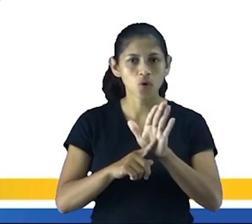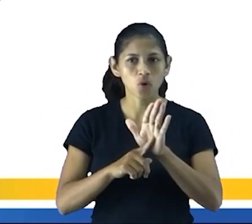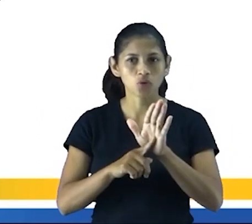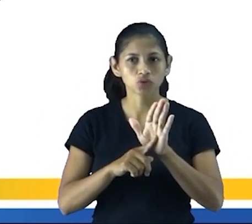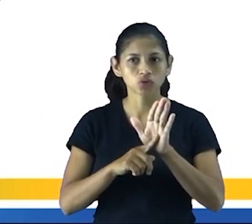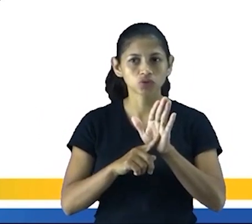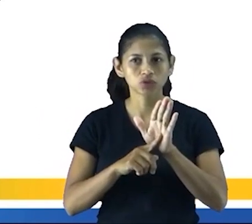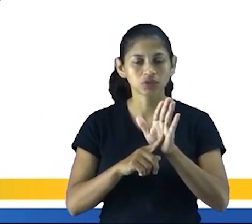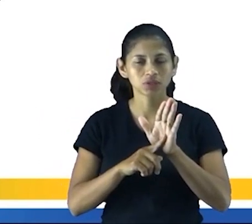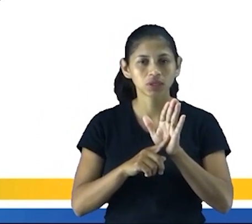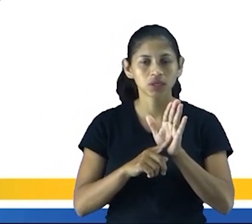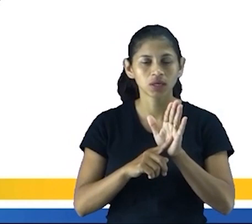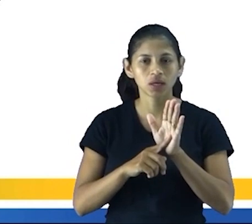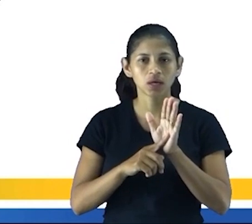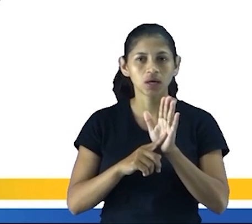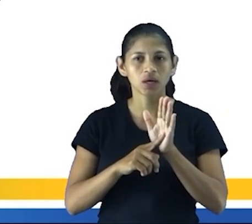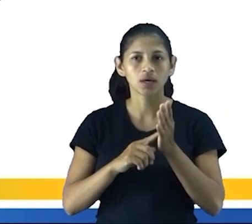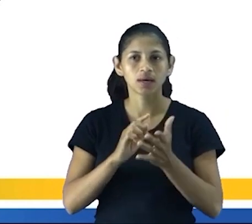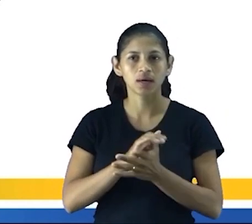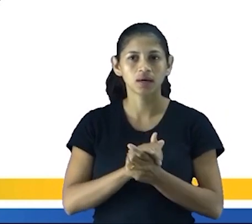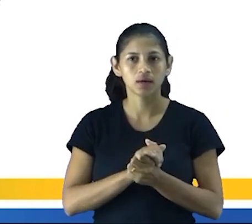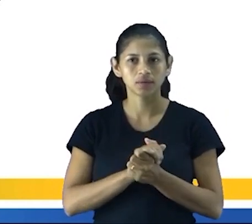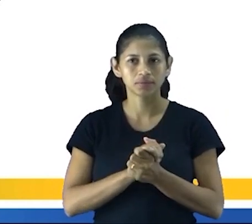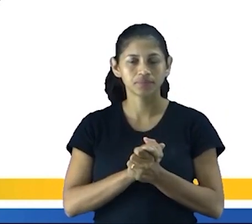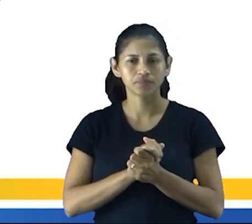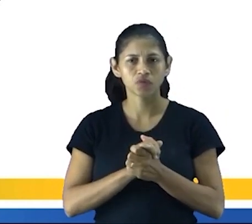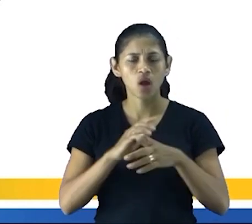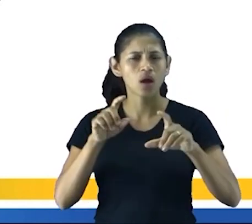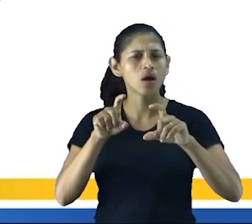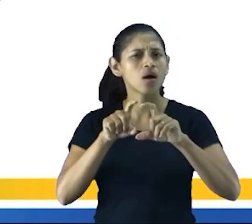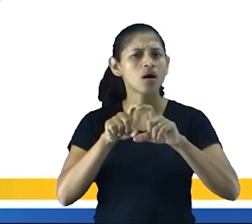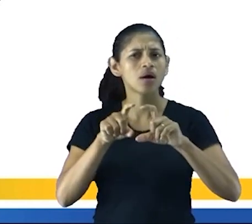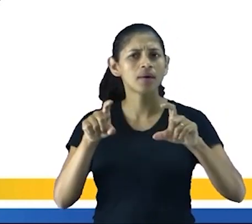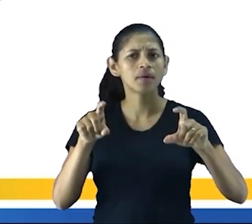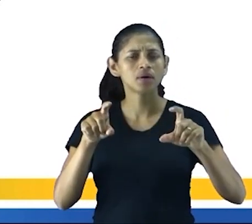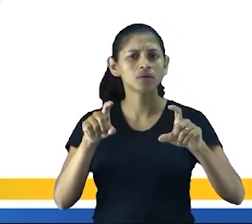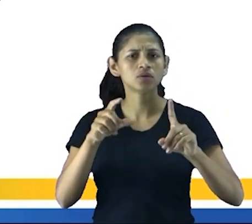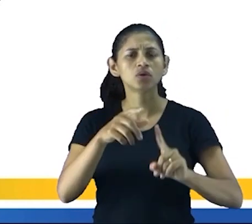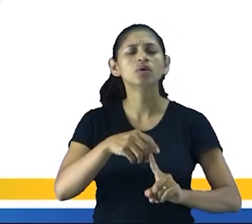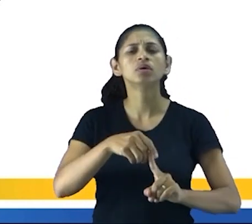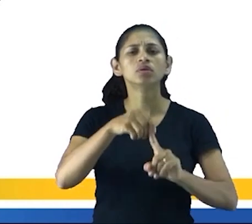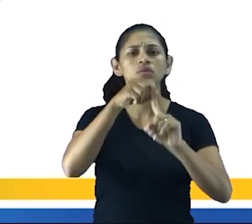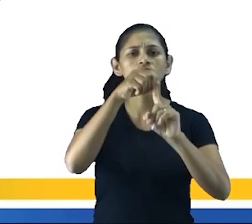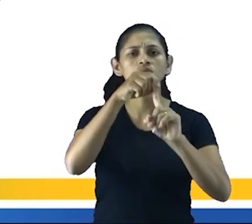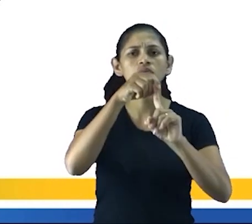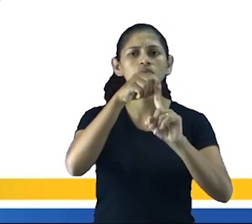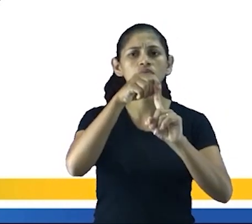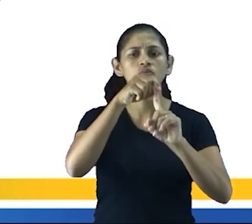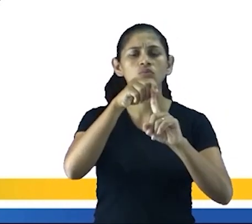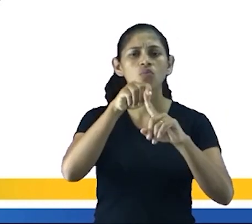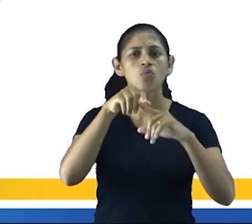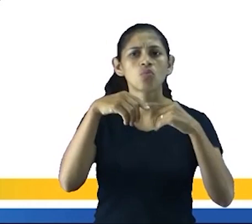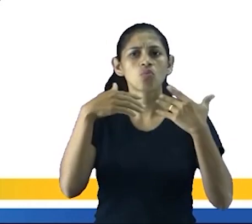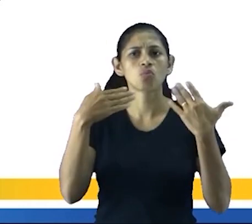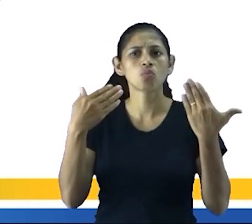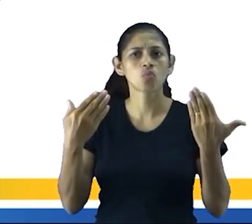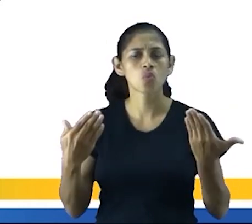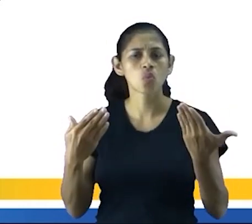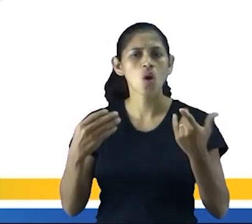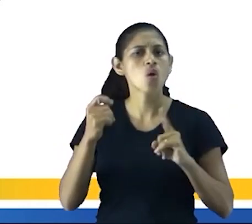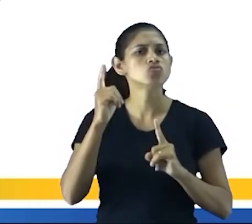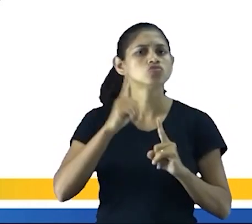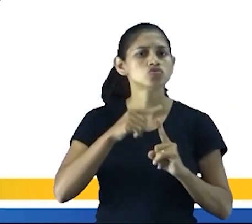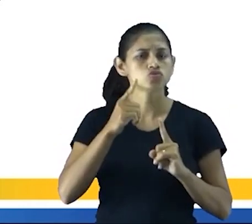arte knife no Brasil. Na organização desse trecho, vai predominar qual sequência aí de